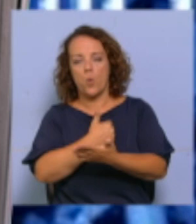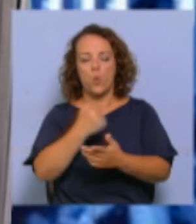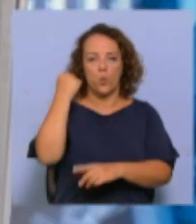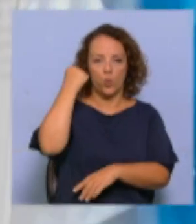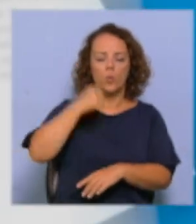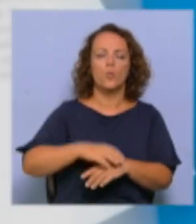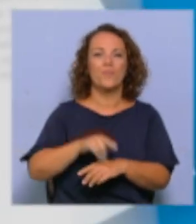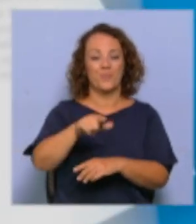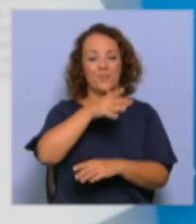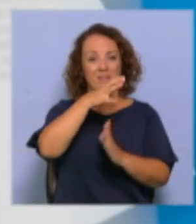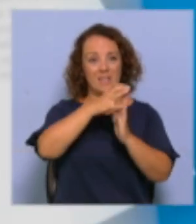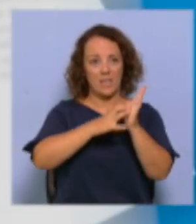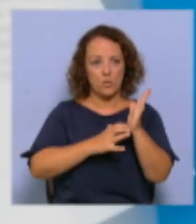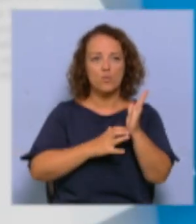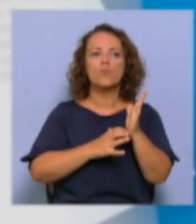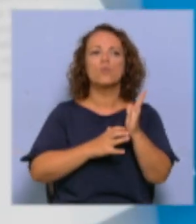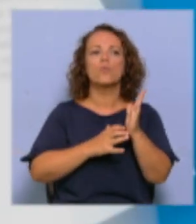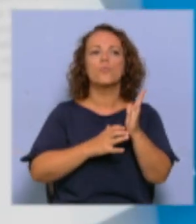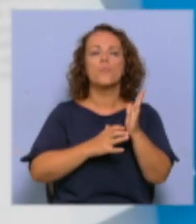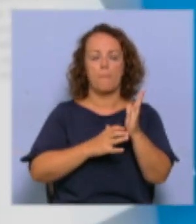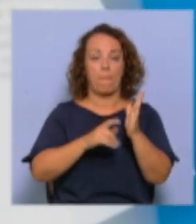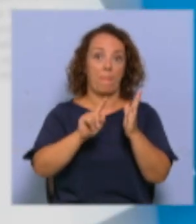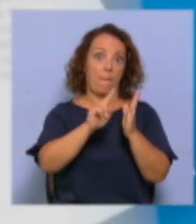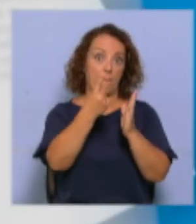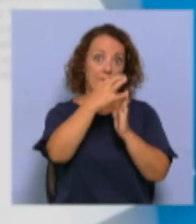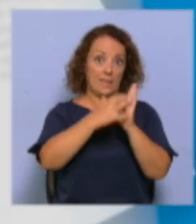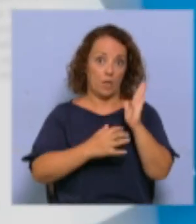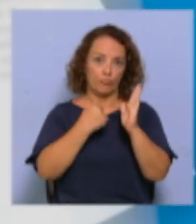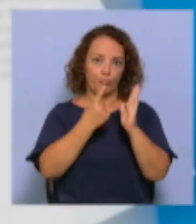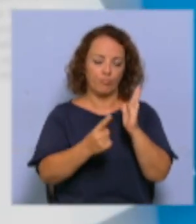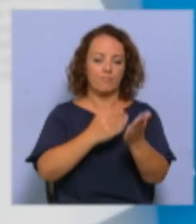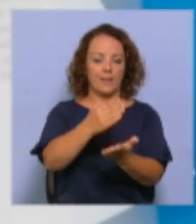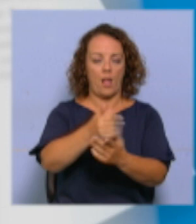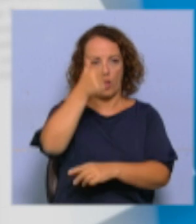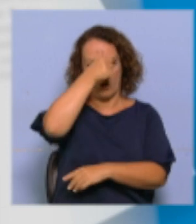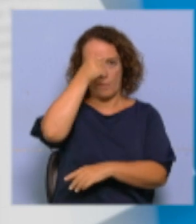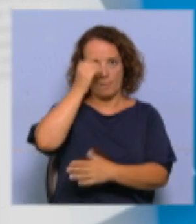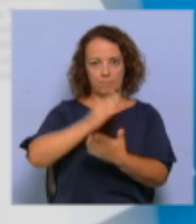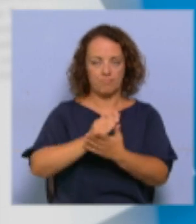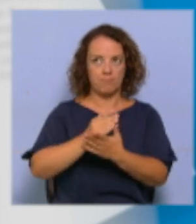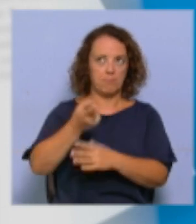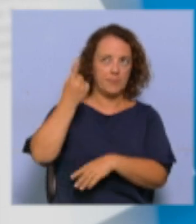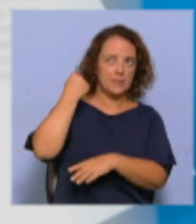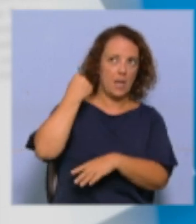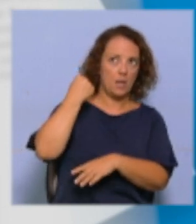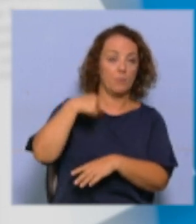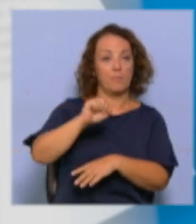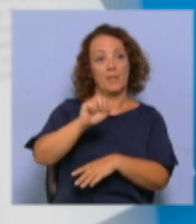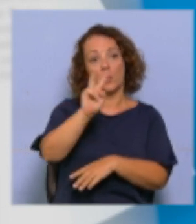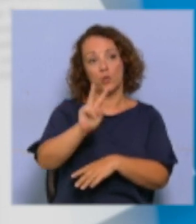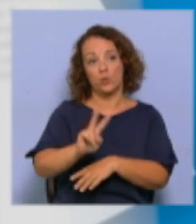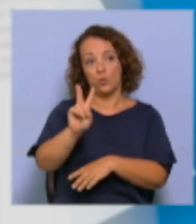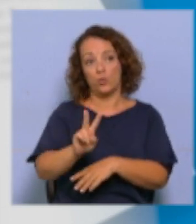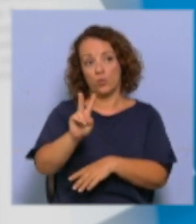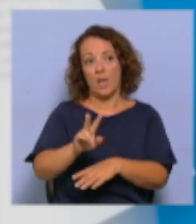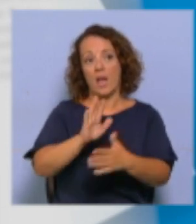Filipenses, é o primeiro texto que é apresentado até ao domingo passado, estávamos a ver na segunda leitura, texto da carta